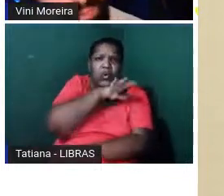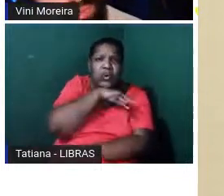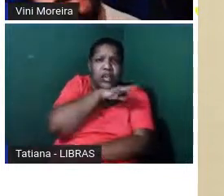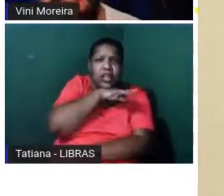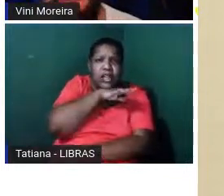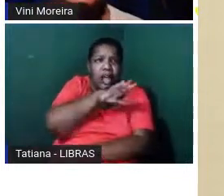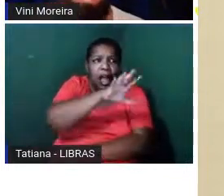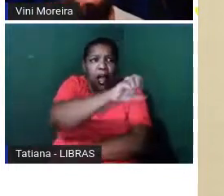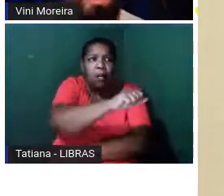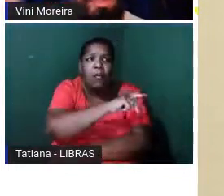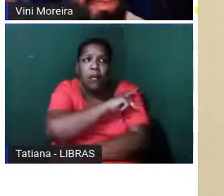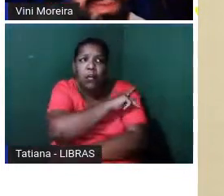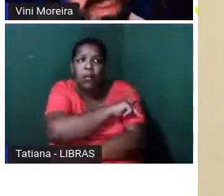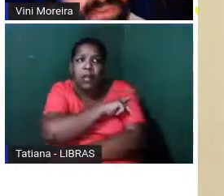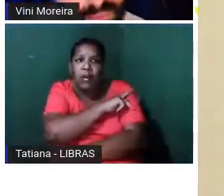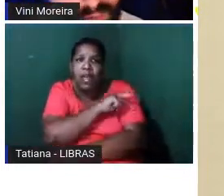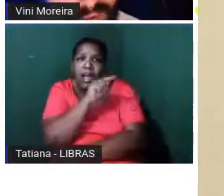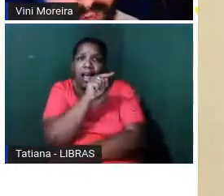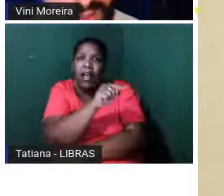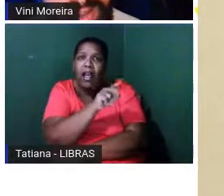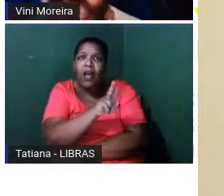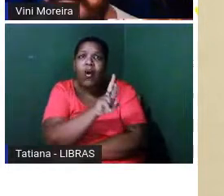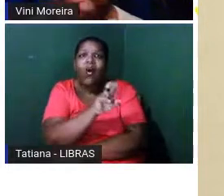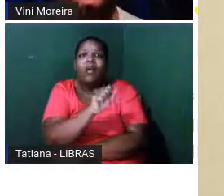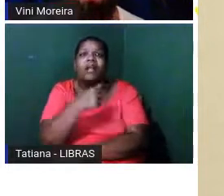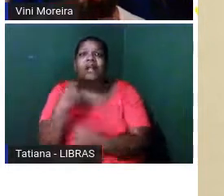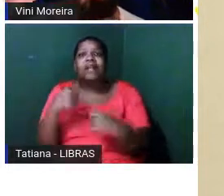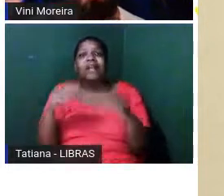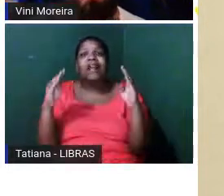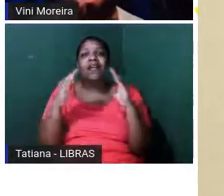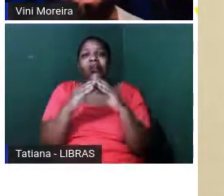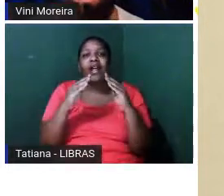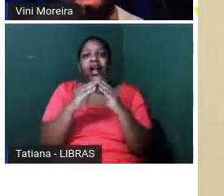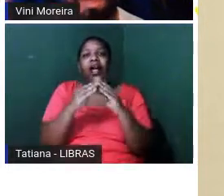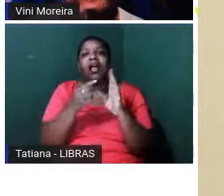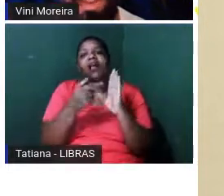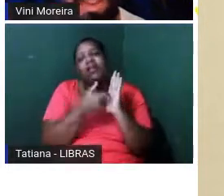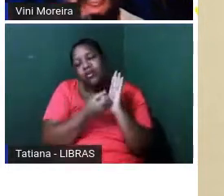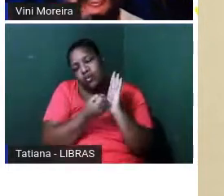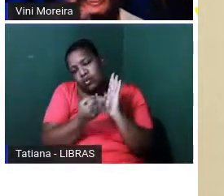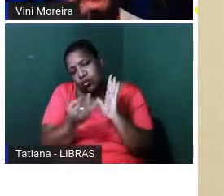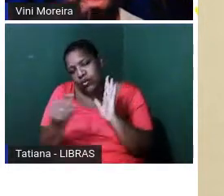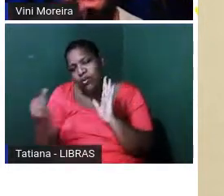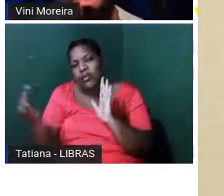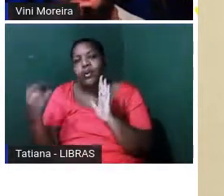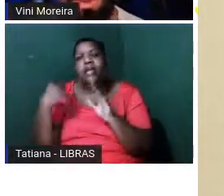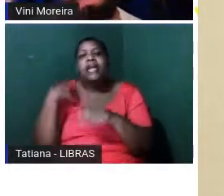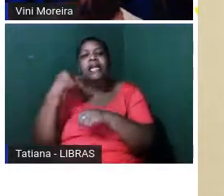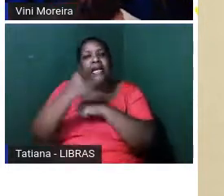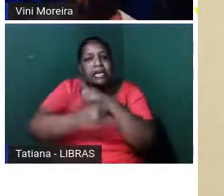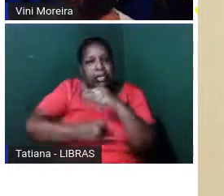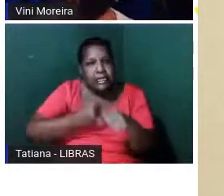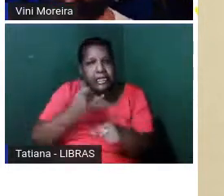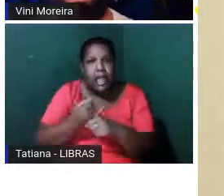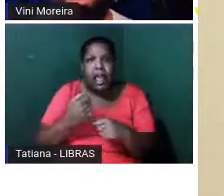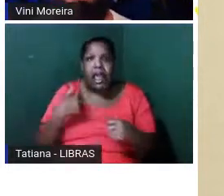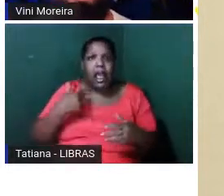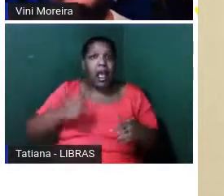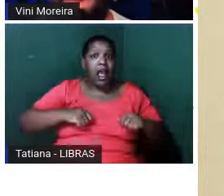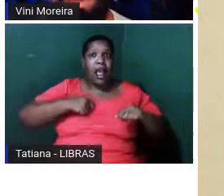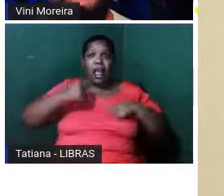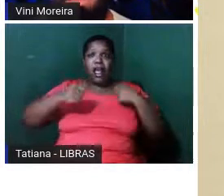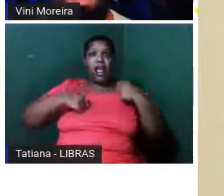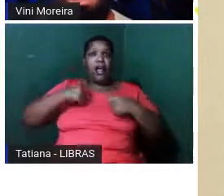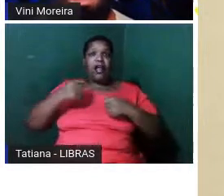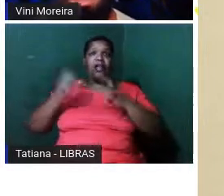o Piauí pegou essa louça e agora é só usa precisa de um lar E aí foi tudo isso com imagem da internet no desespero de